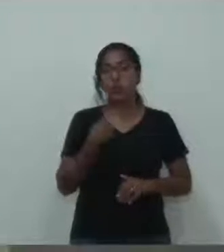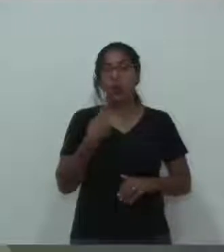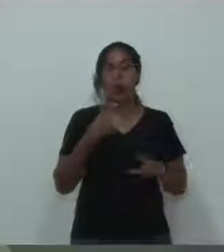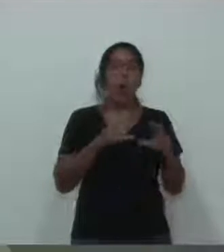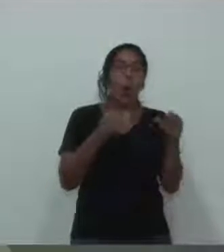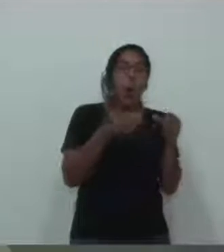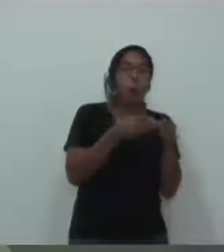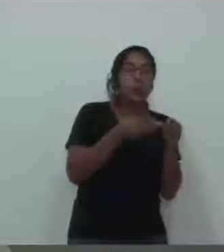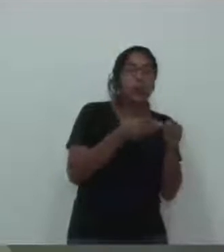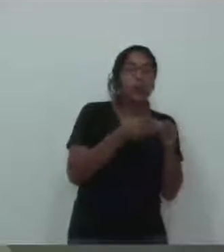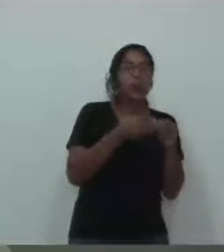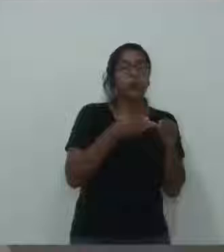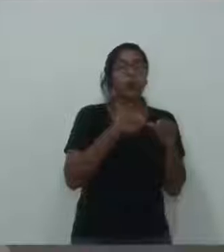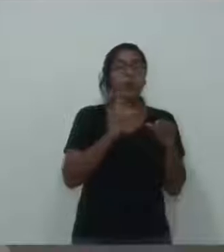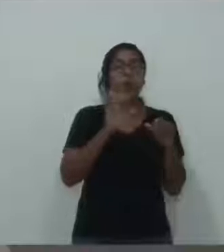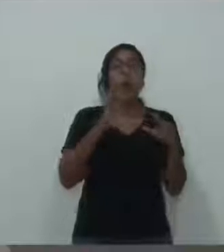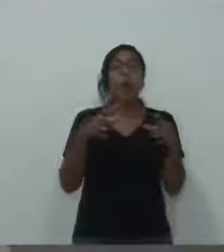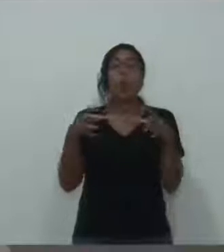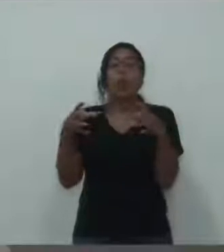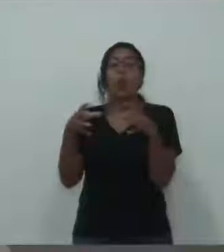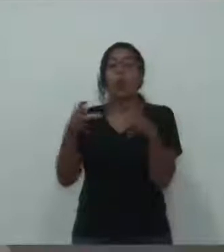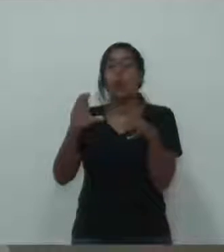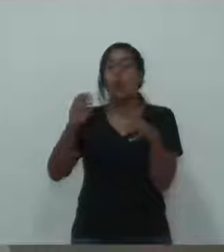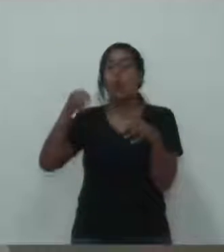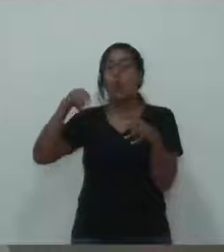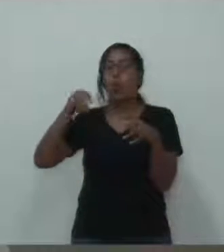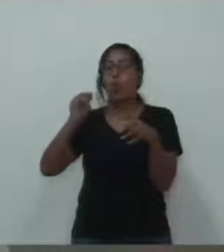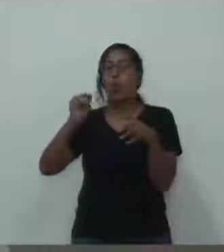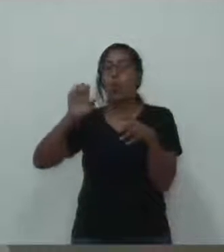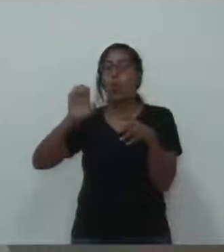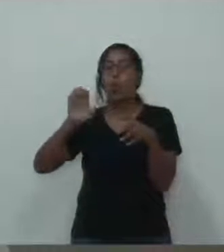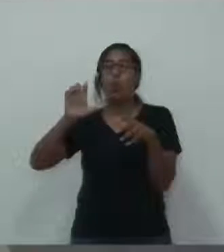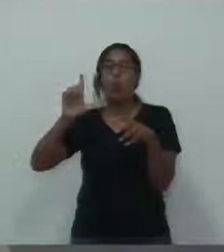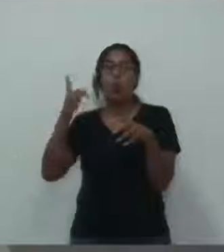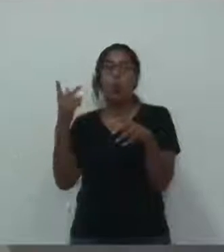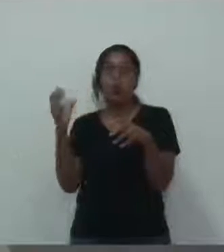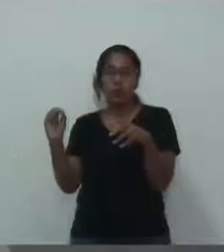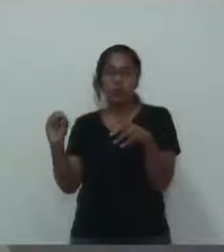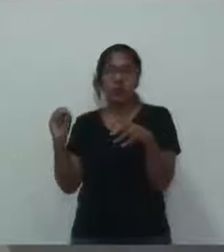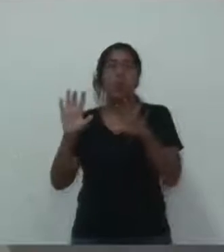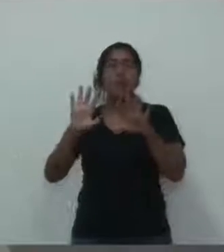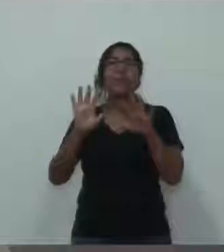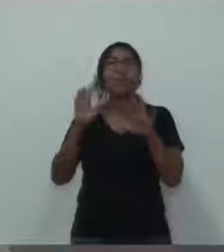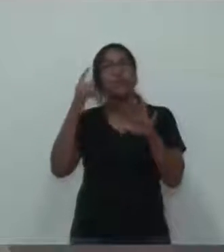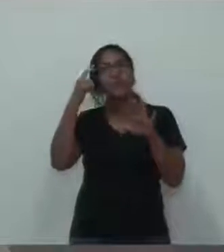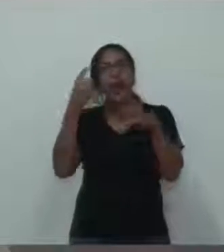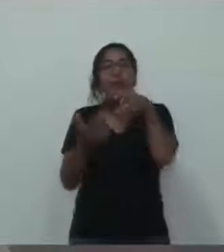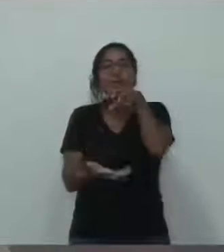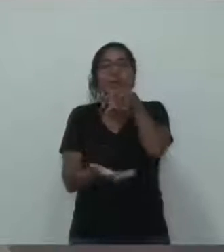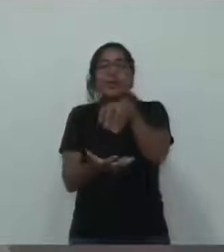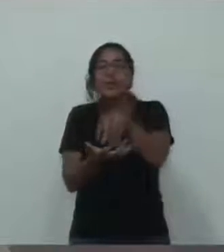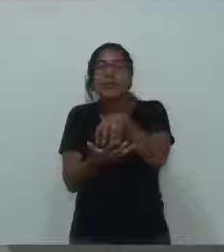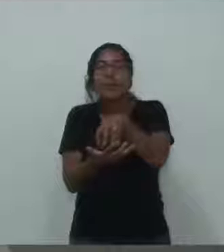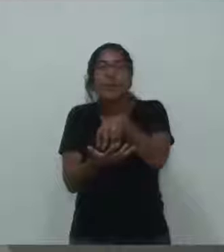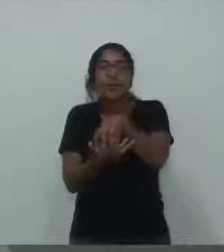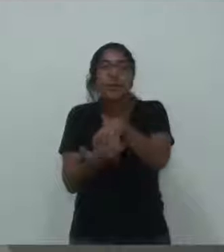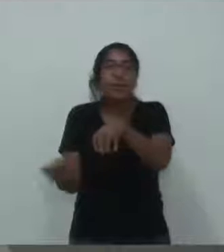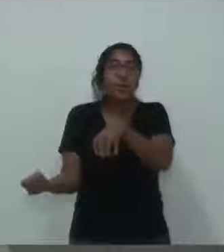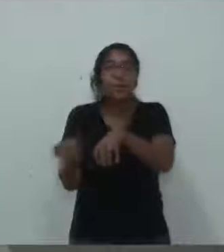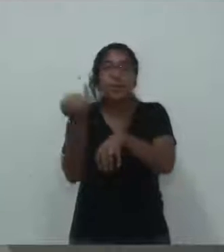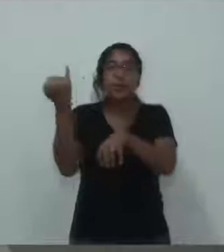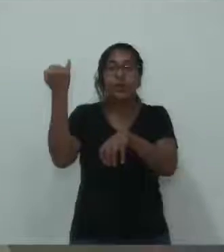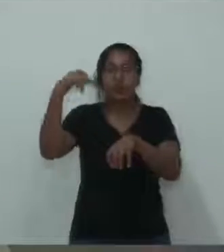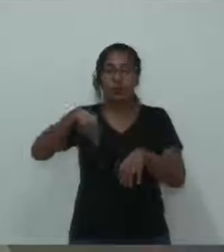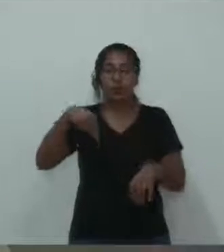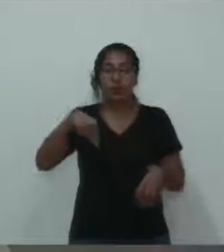comissão, fazer conselho para tratar a questão da mobilidade urbana, mas a questão do centro, que é um pulmão da cidade, colocou-se isso